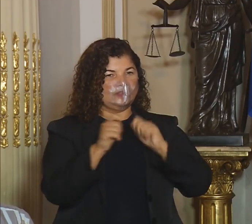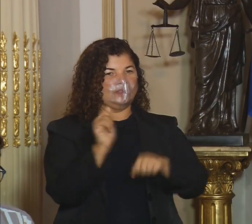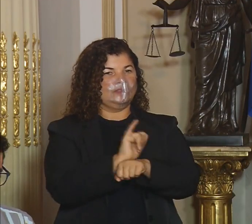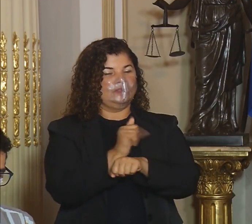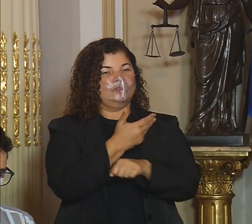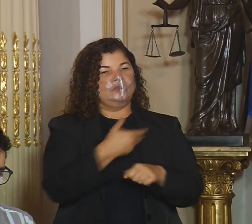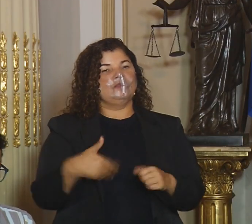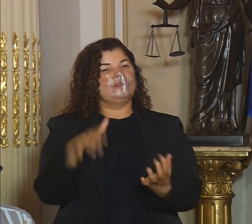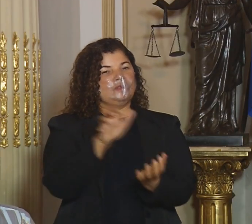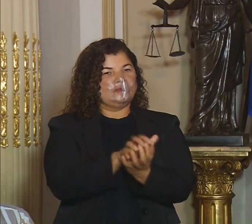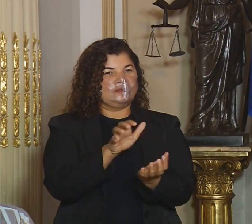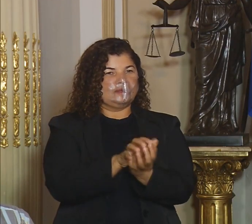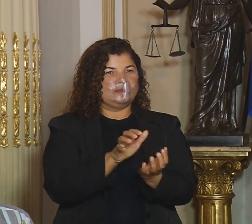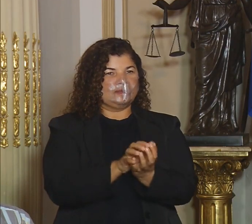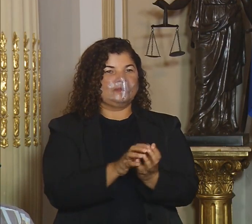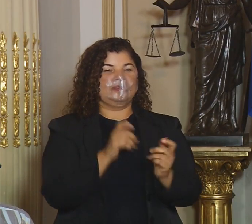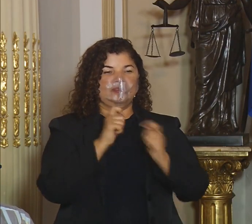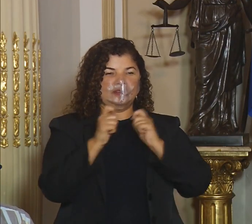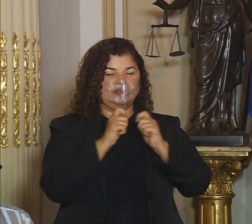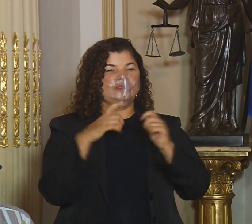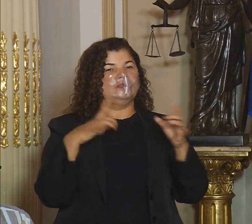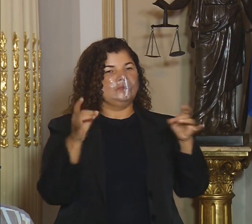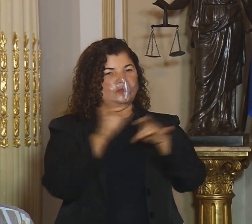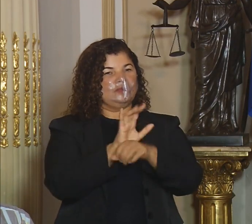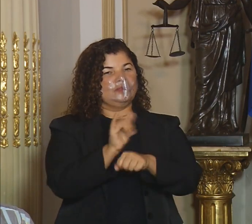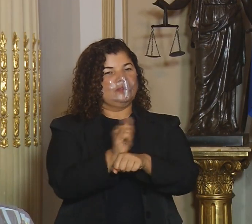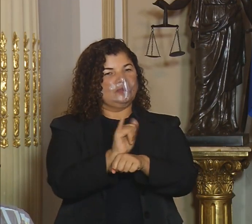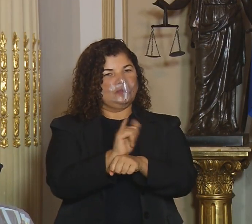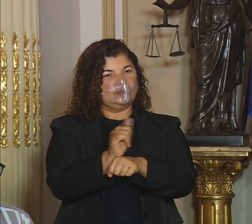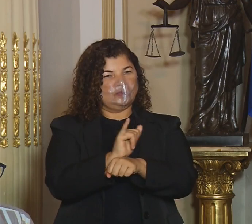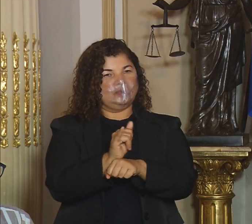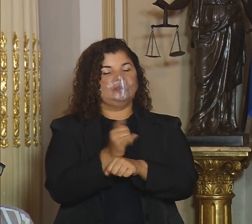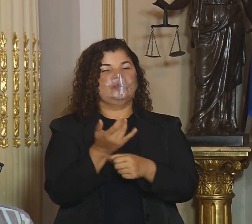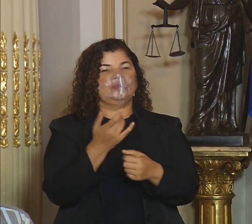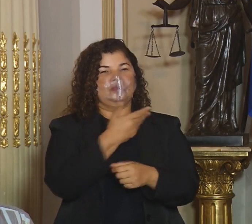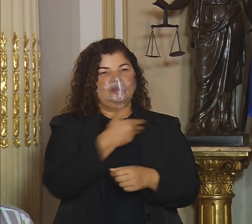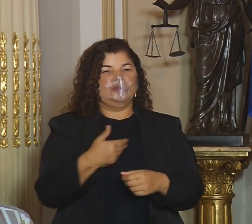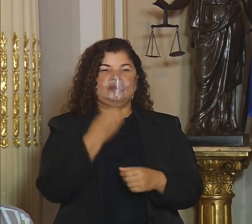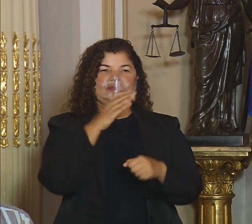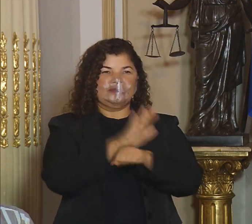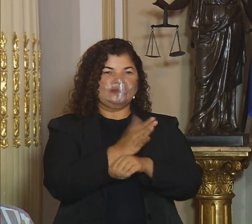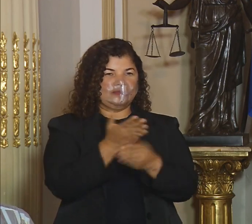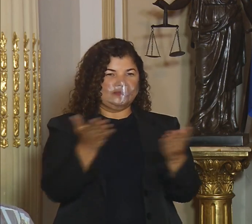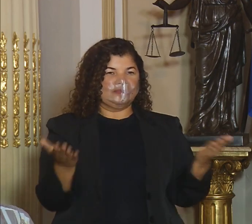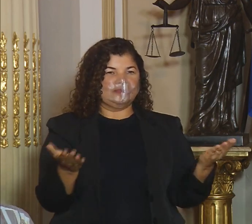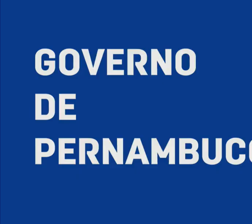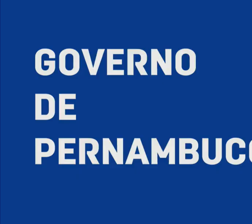Governo de Pernambuco. A entrevista completa vai estar disponível no YouTube oficial do Governo. Boa noite.